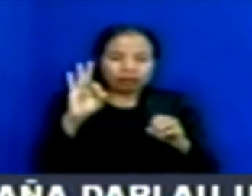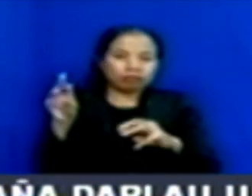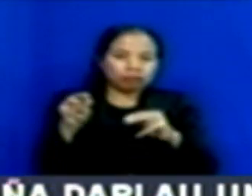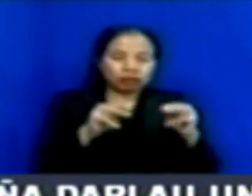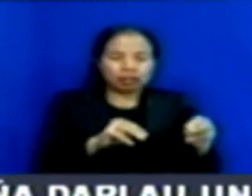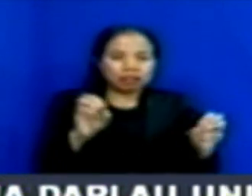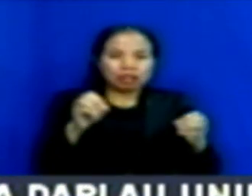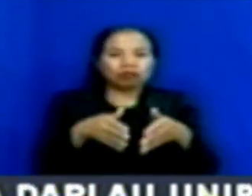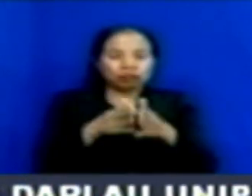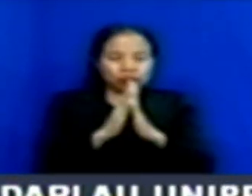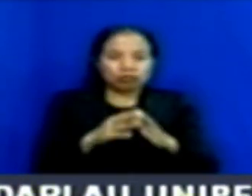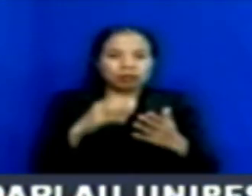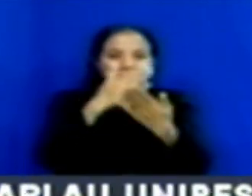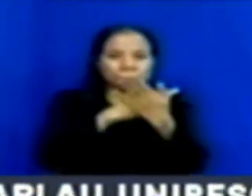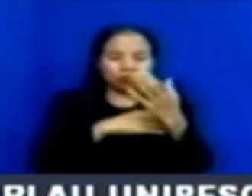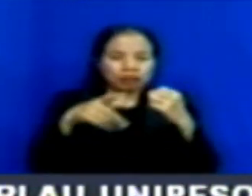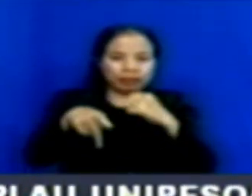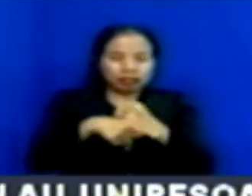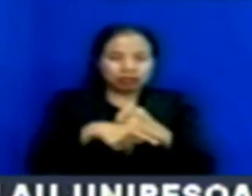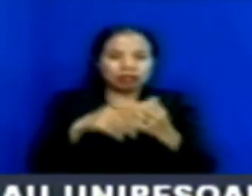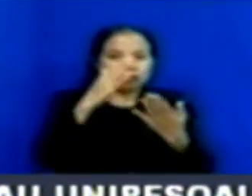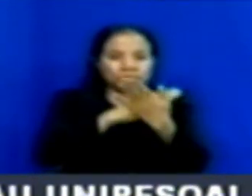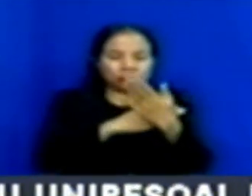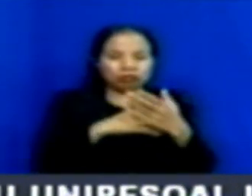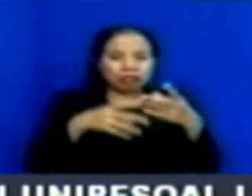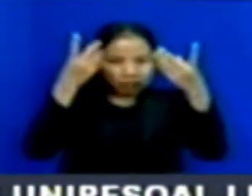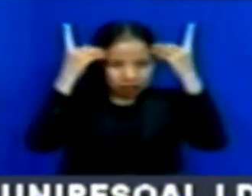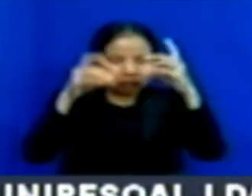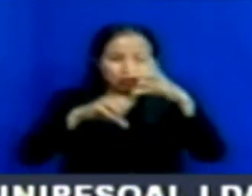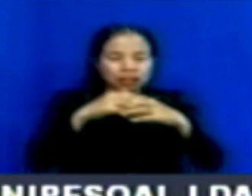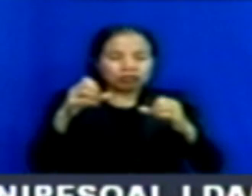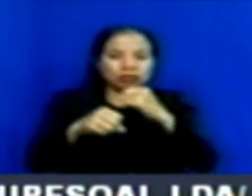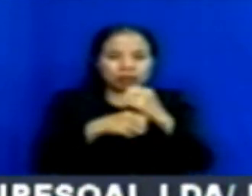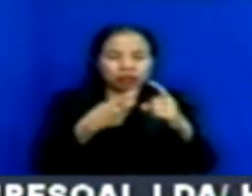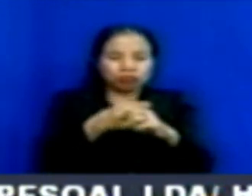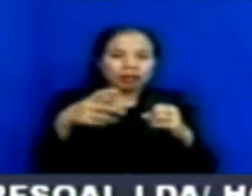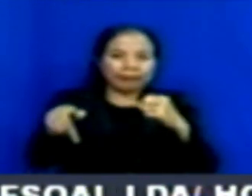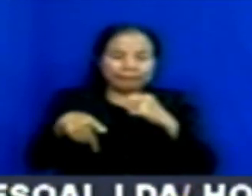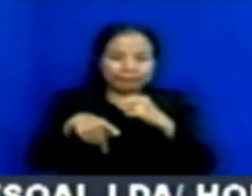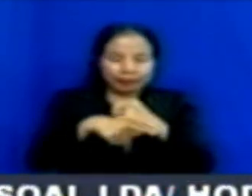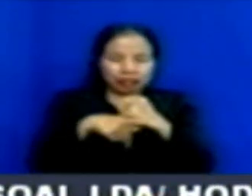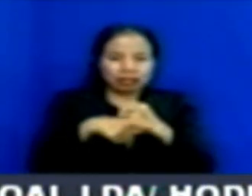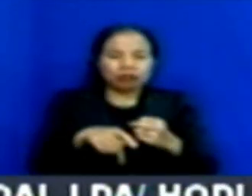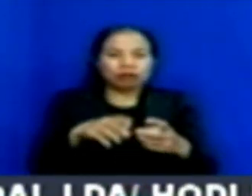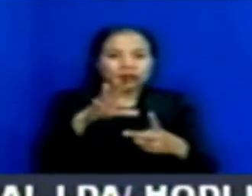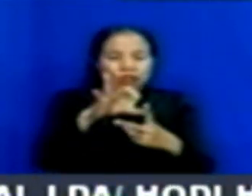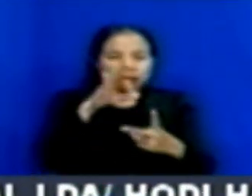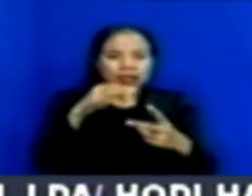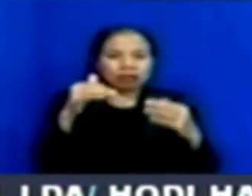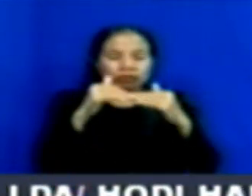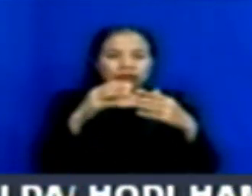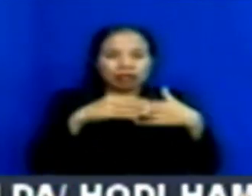estrutura partido. Nuna estrutura decida sai no suspeito russi partido, no la ona congresso de hili liderança